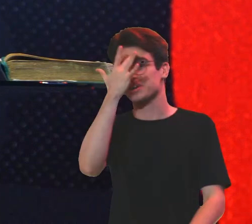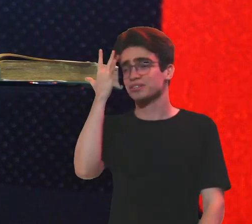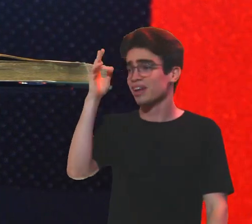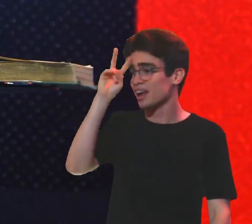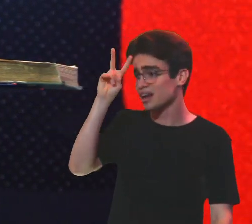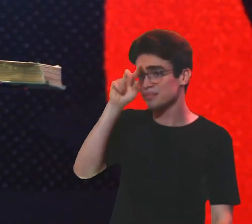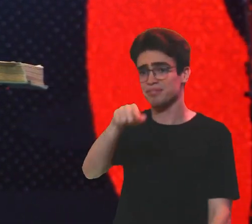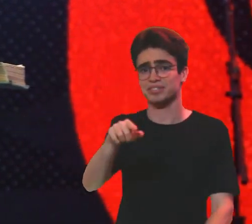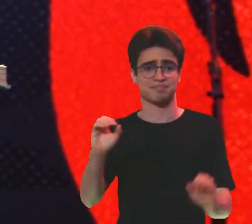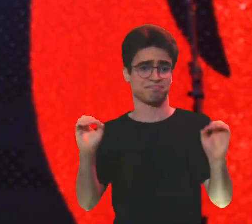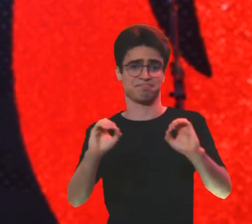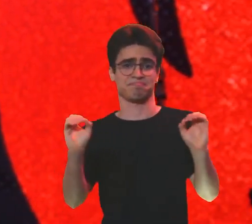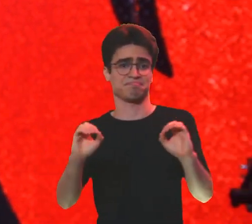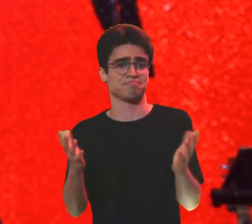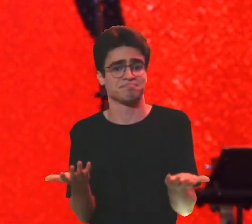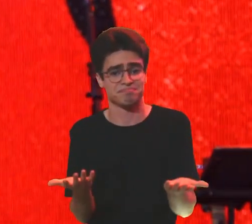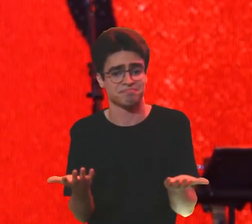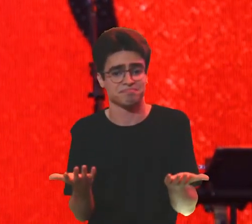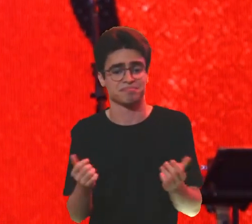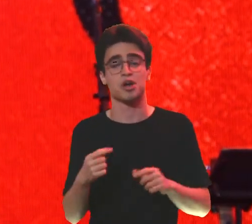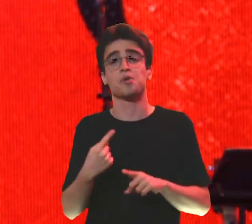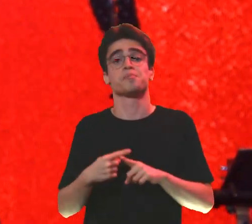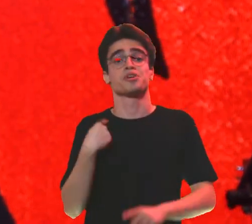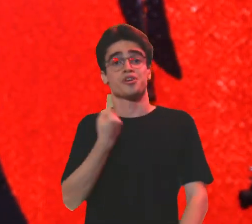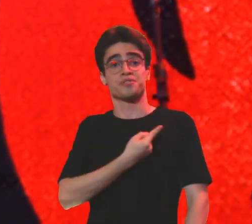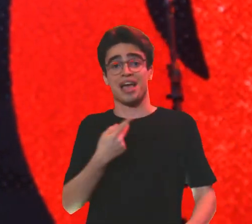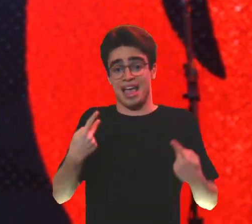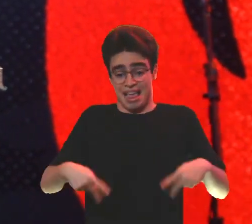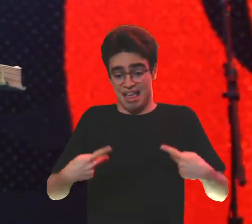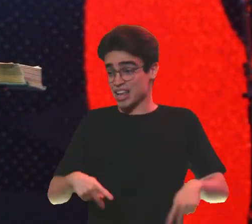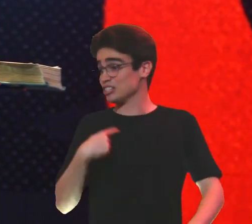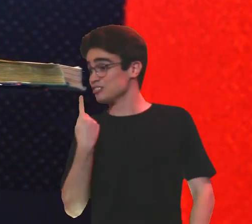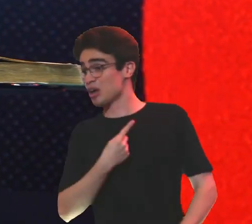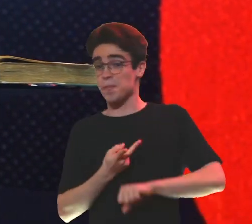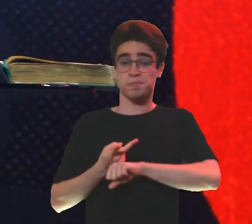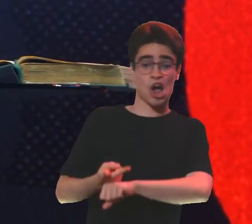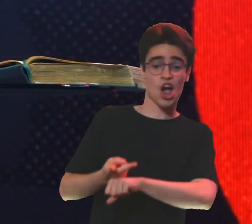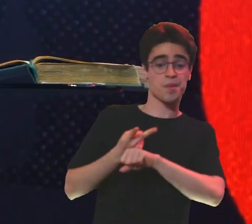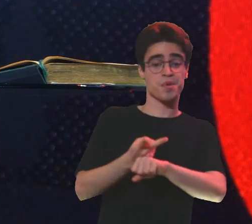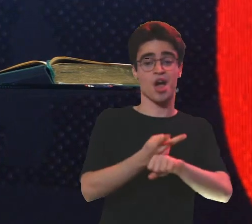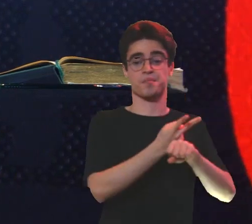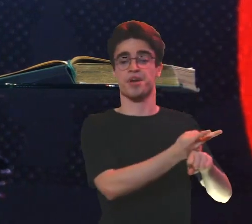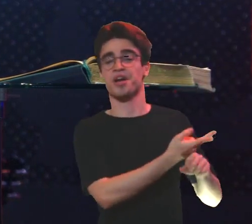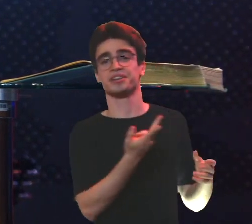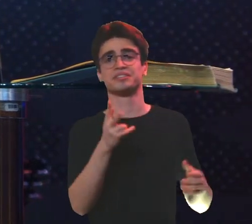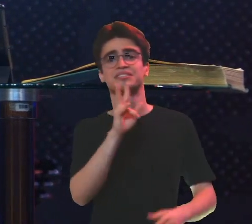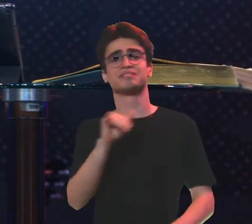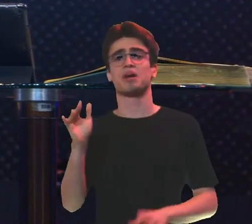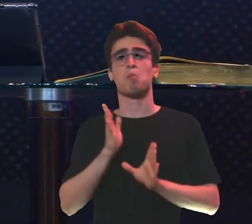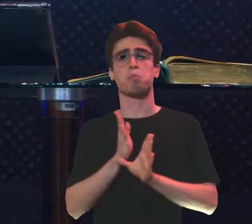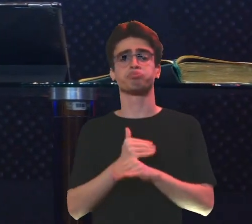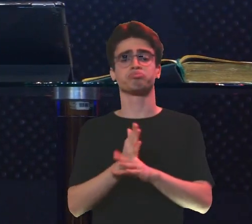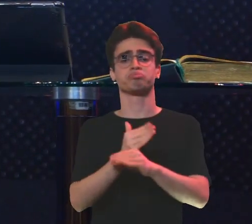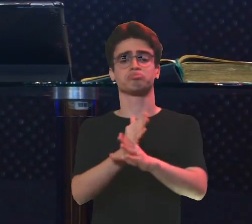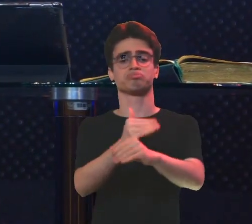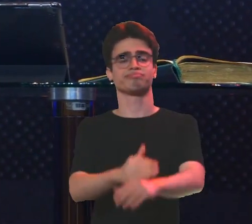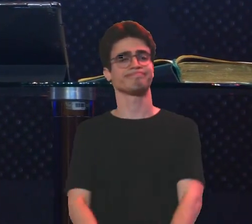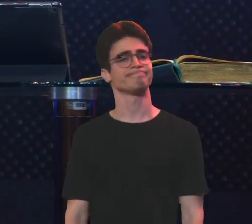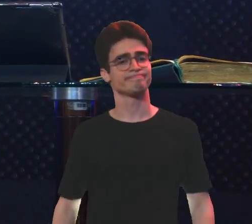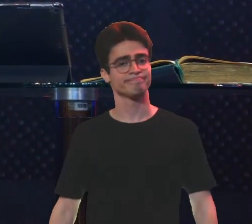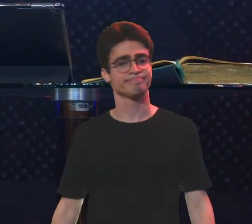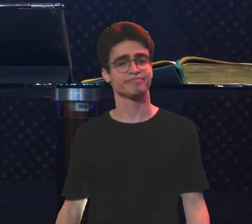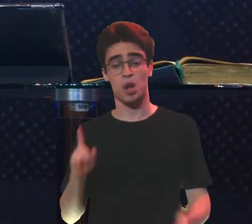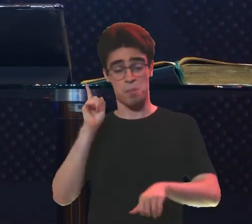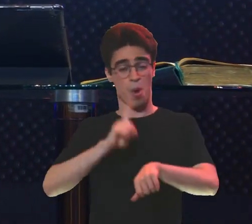você. As coisas que a gente corre aqui, a gente vai correr atrás de vento. Quando a gente